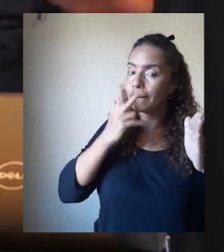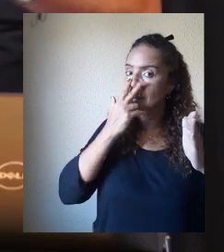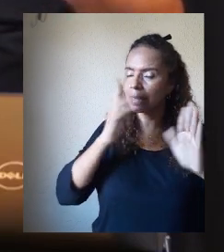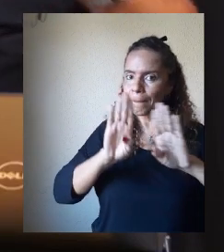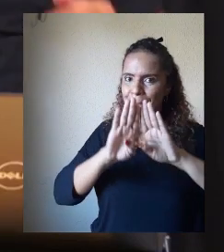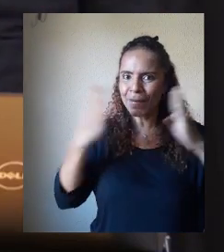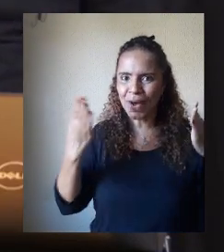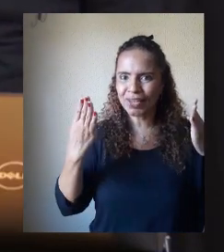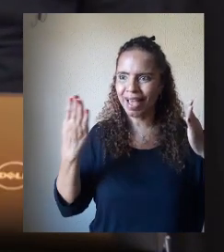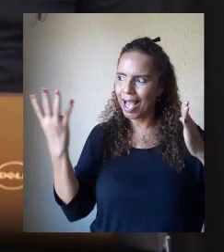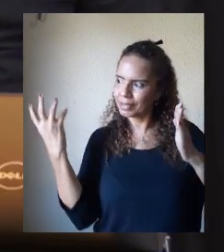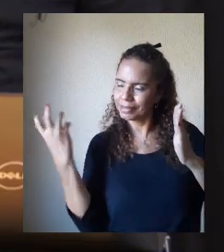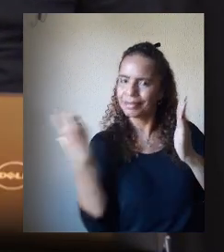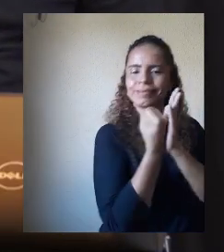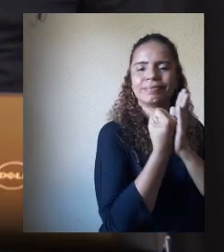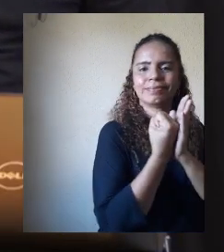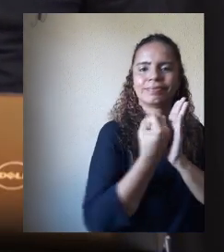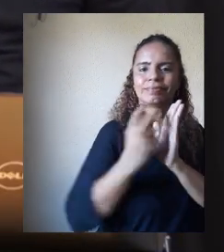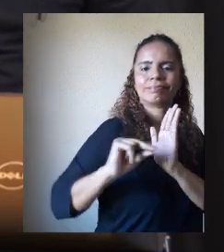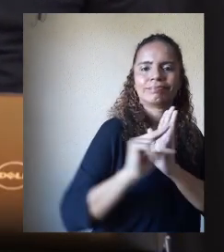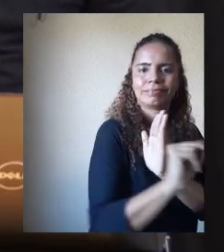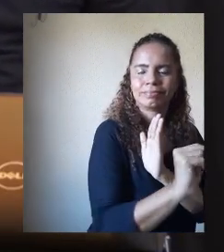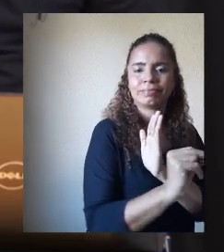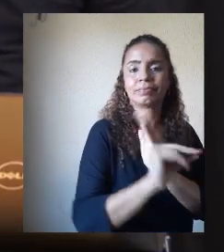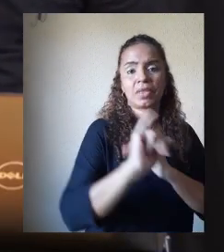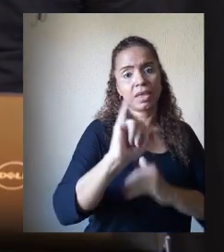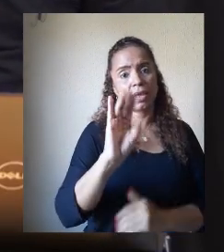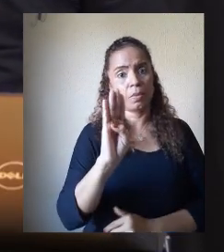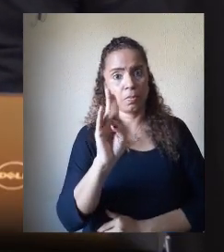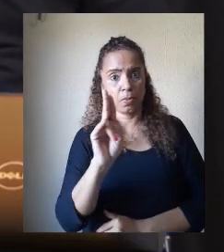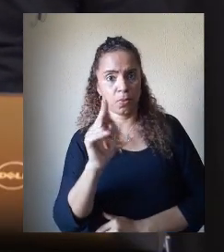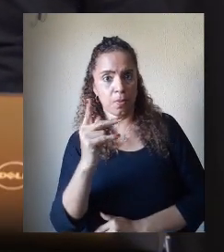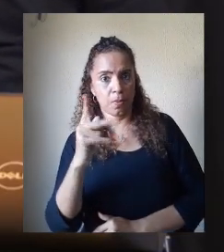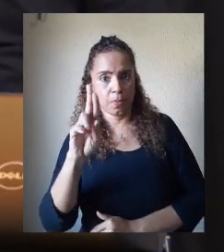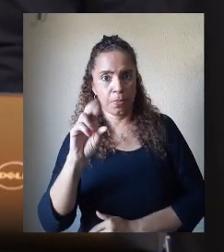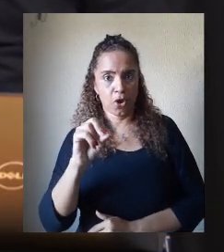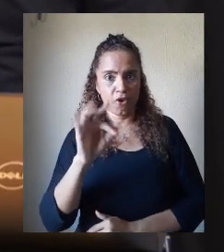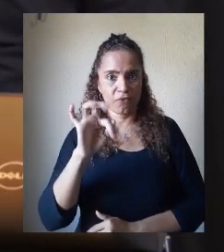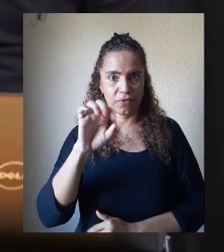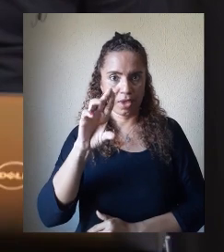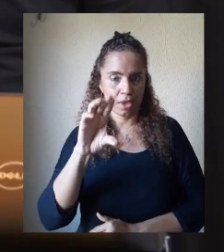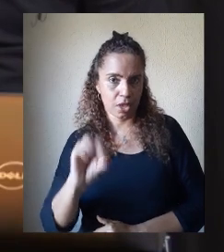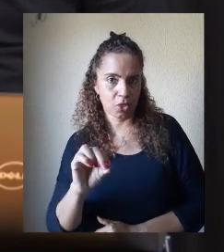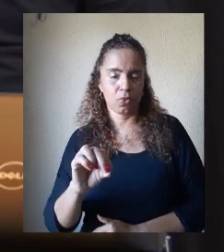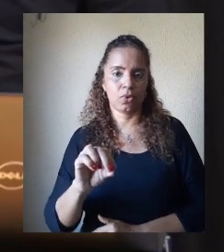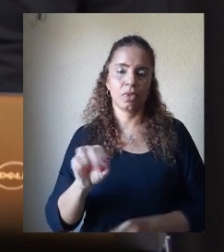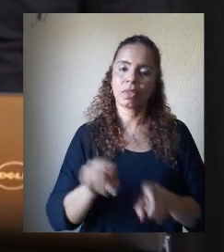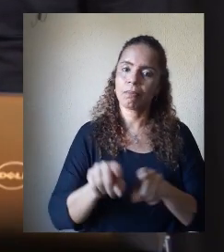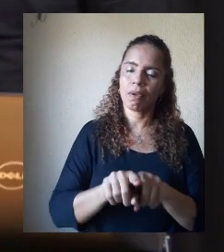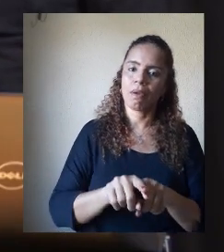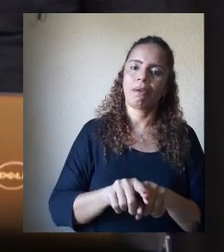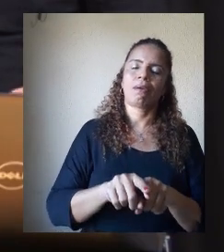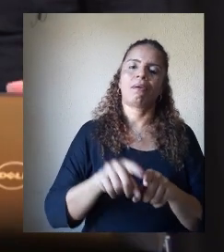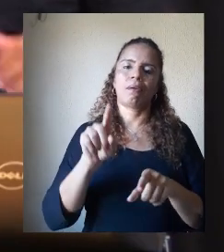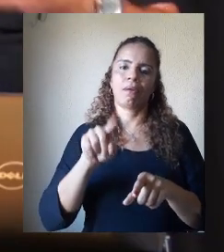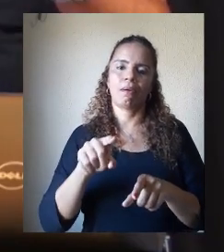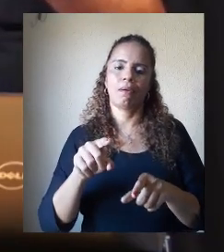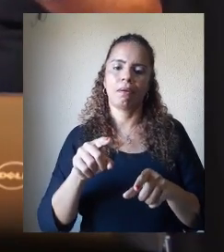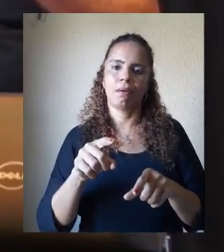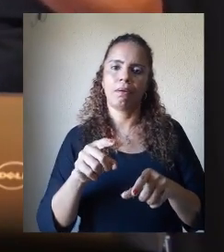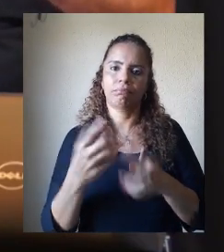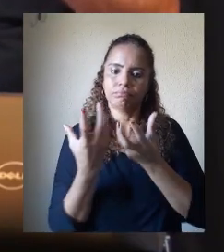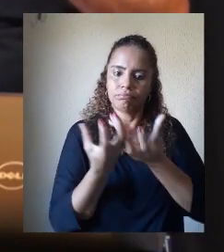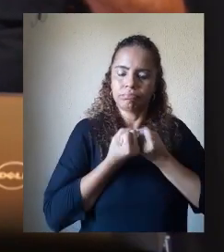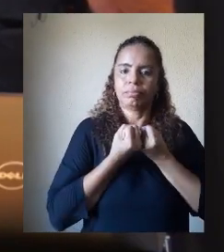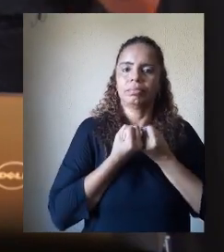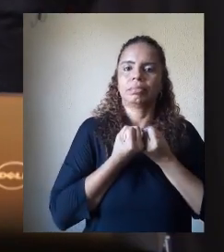por na superfície das células, né? E o ibuprofeno, que é um anti-inflamatório, ele tem essa mesma capacidade. Isso foi mostrado em vitro. Então, de uma forma